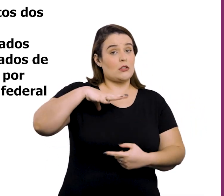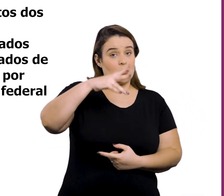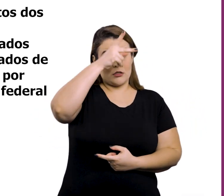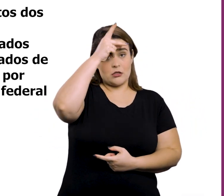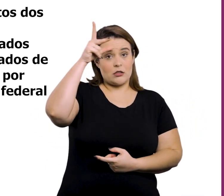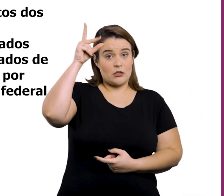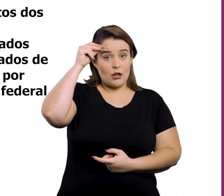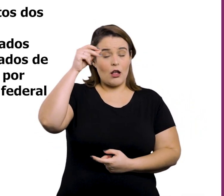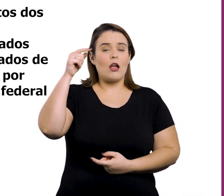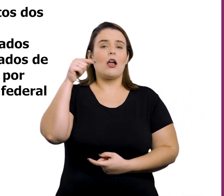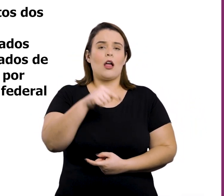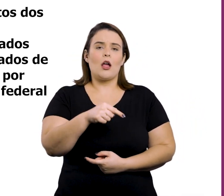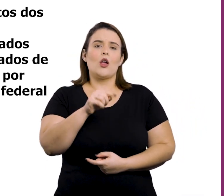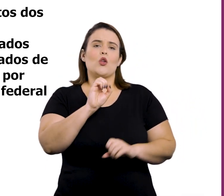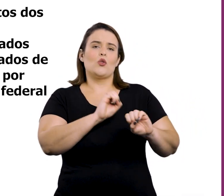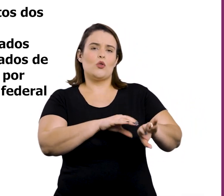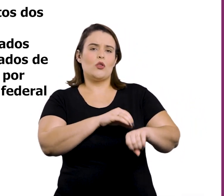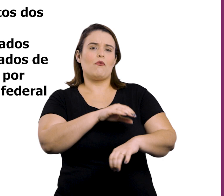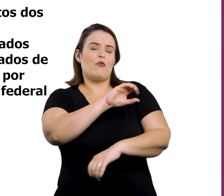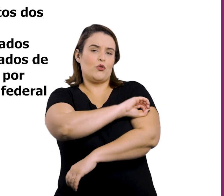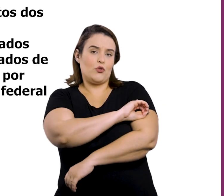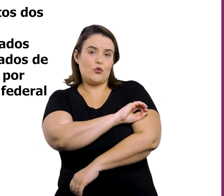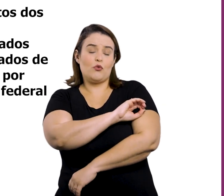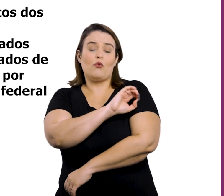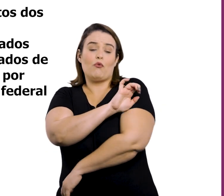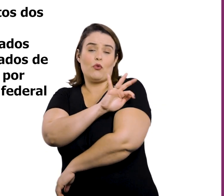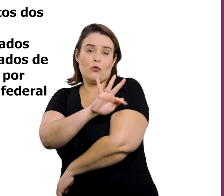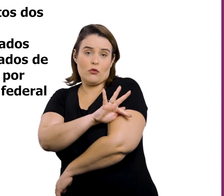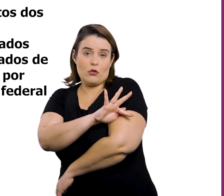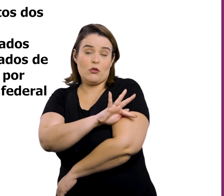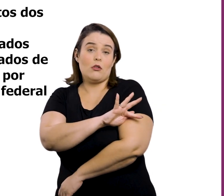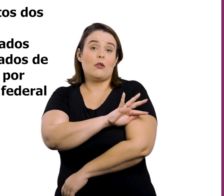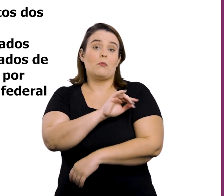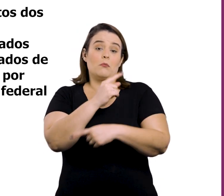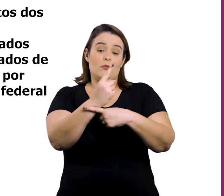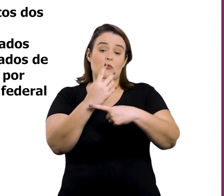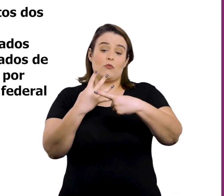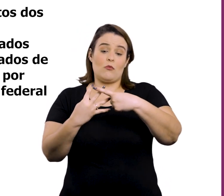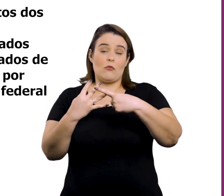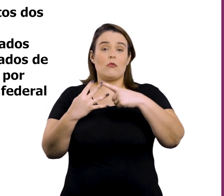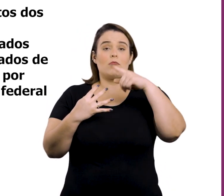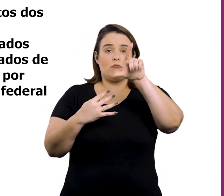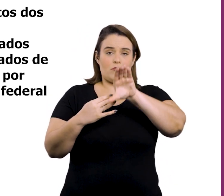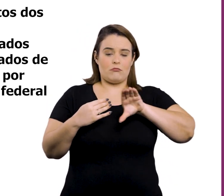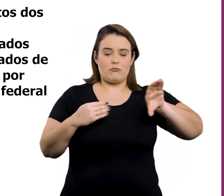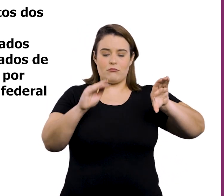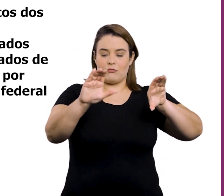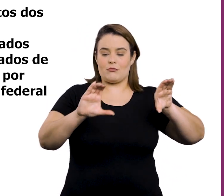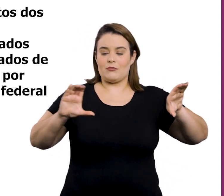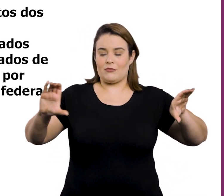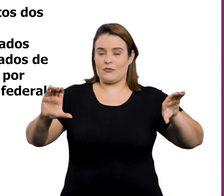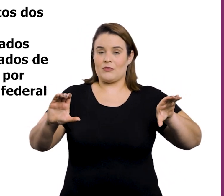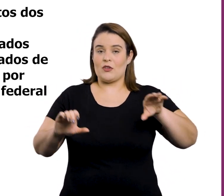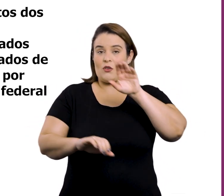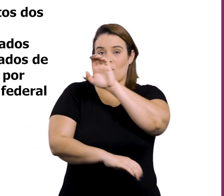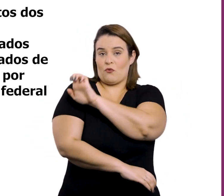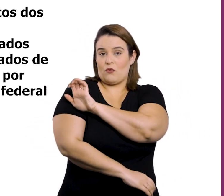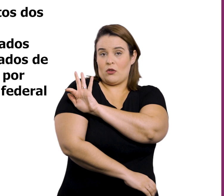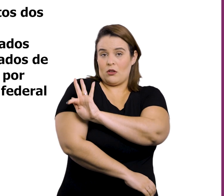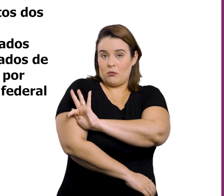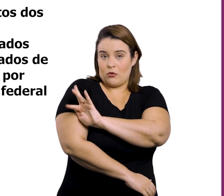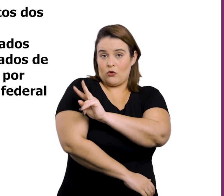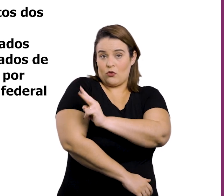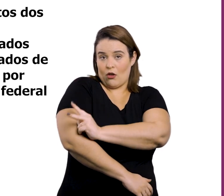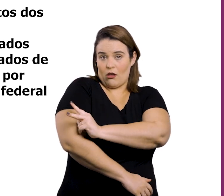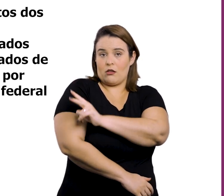educação infantil e educação fundamental, mais 1/4 dos impostos dos estados, ensino fundamental e ensino médio.